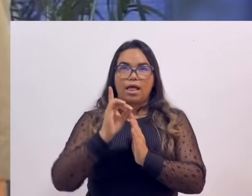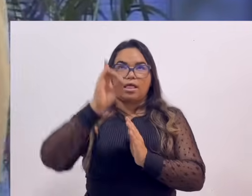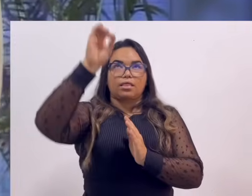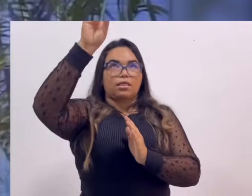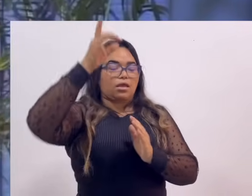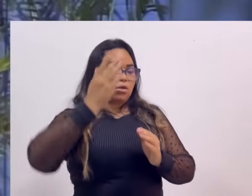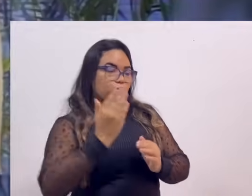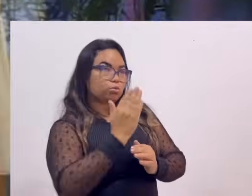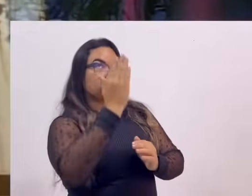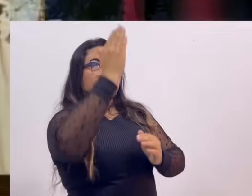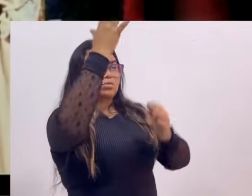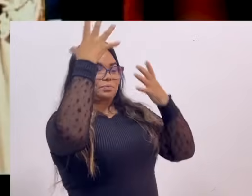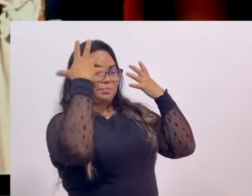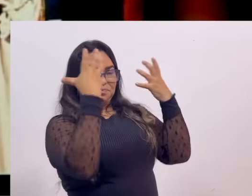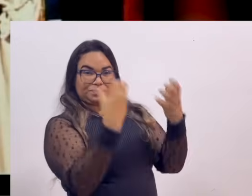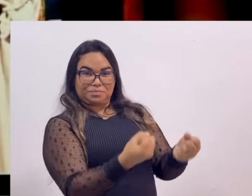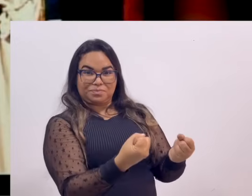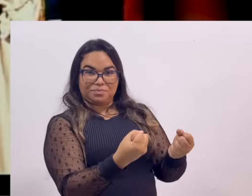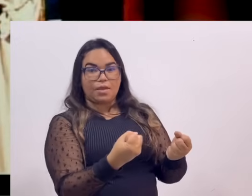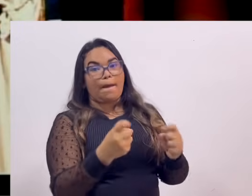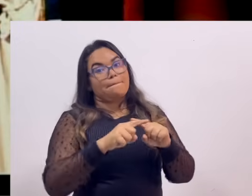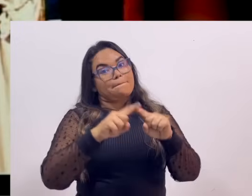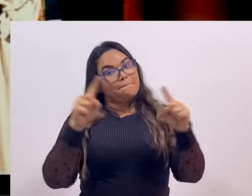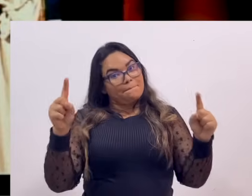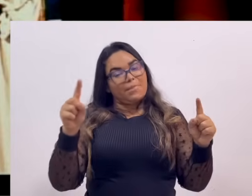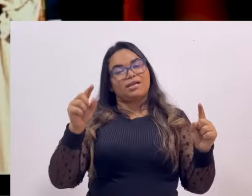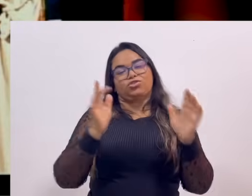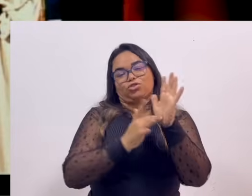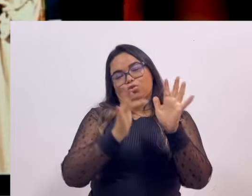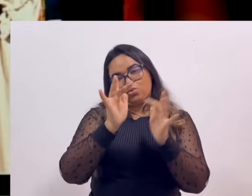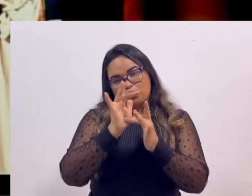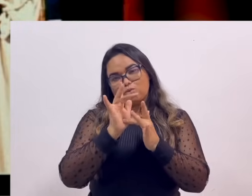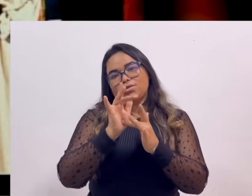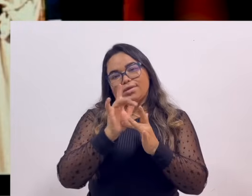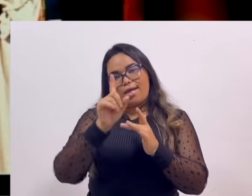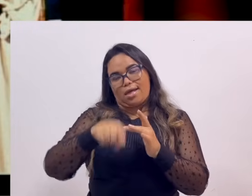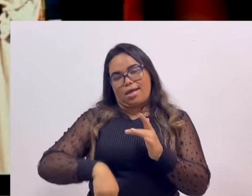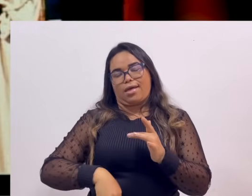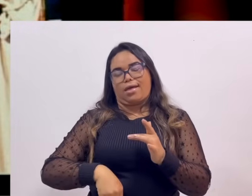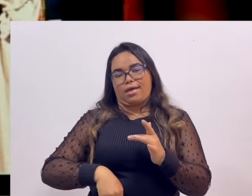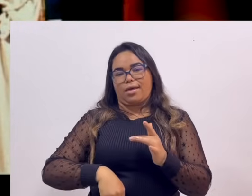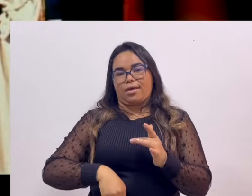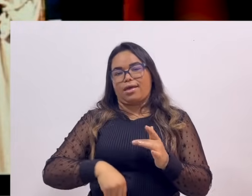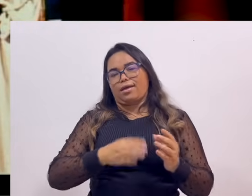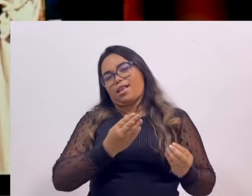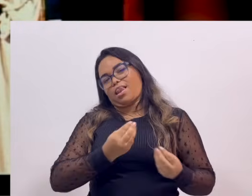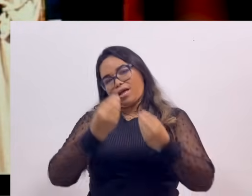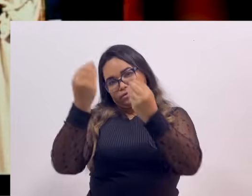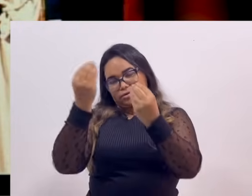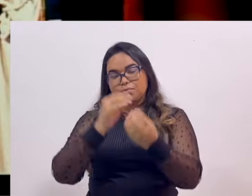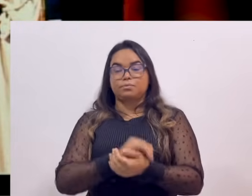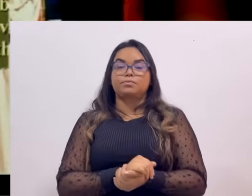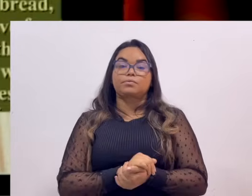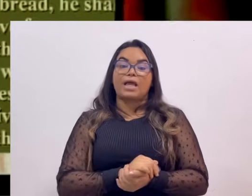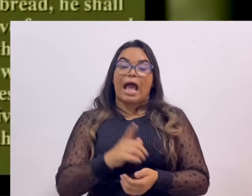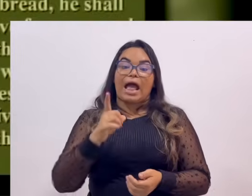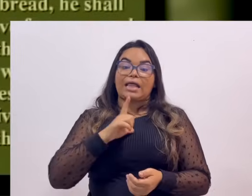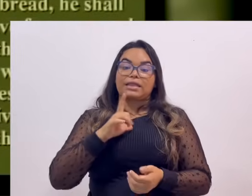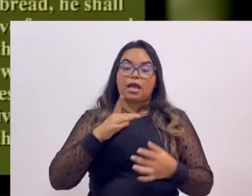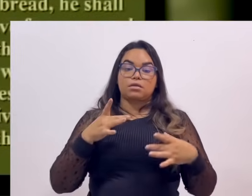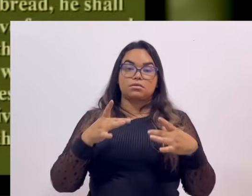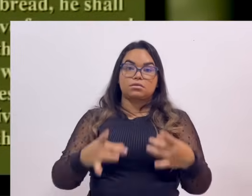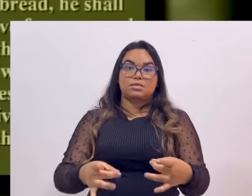sendo aceitas por Deus através de Jesus Cristo em seguida havia um sangue que era transferido ao se